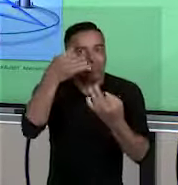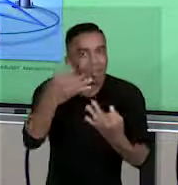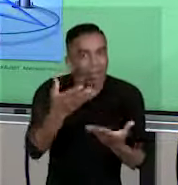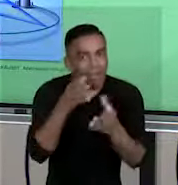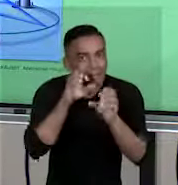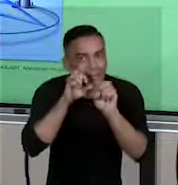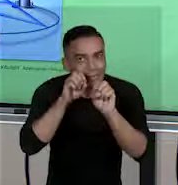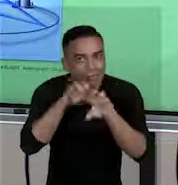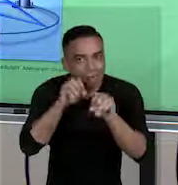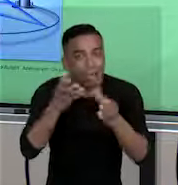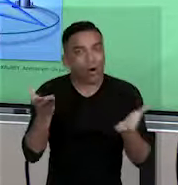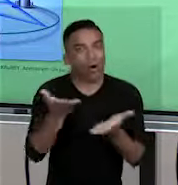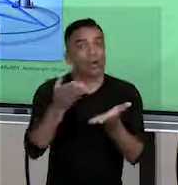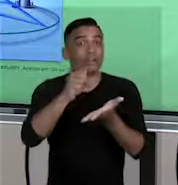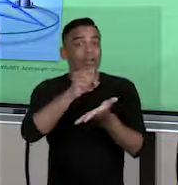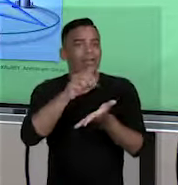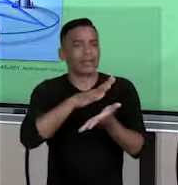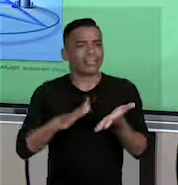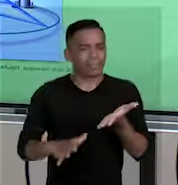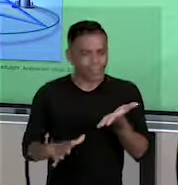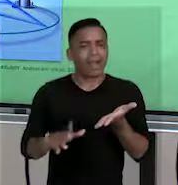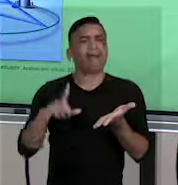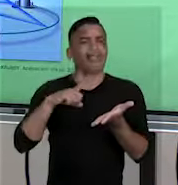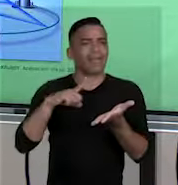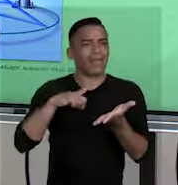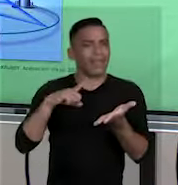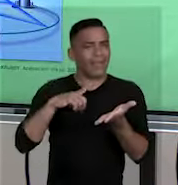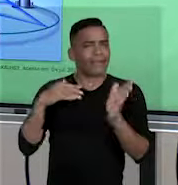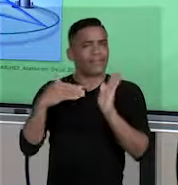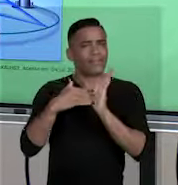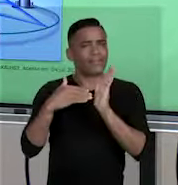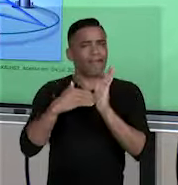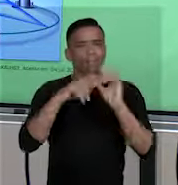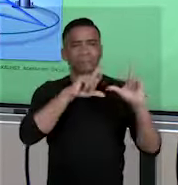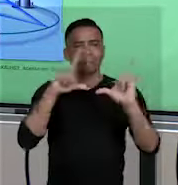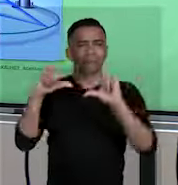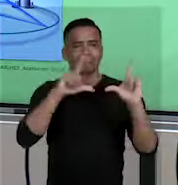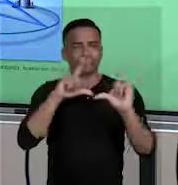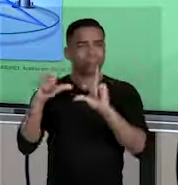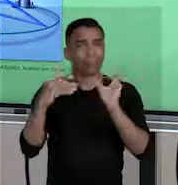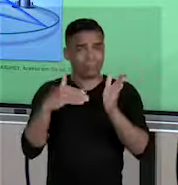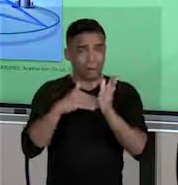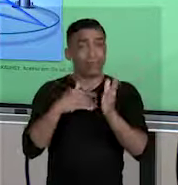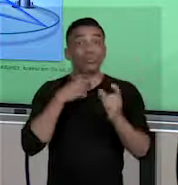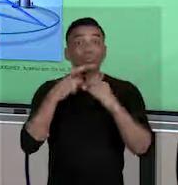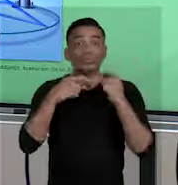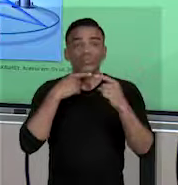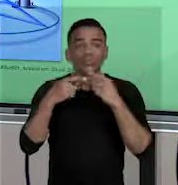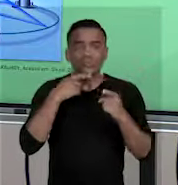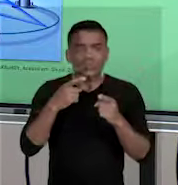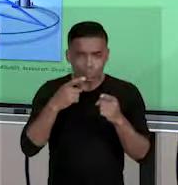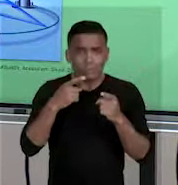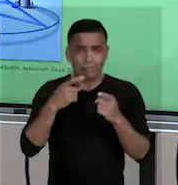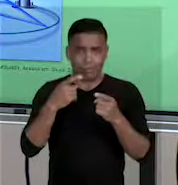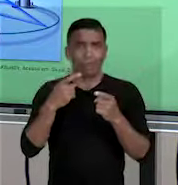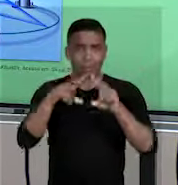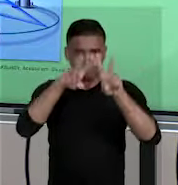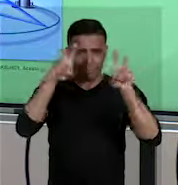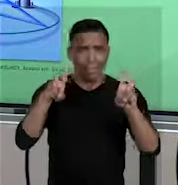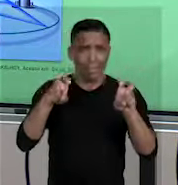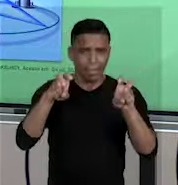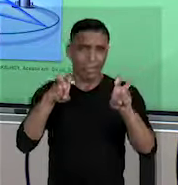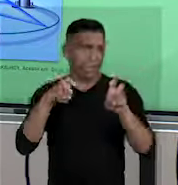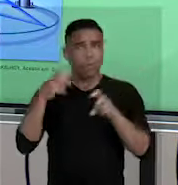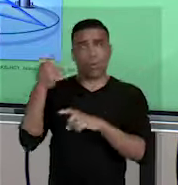algumas atividades e referências da nossa aula no final dos slides. Se ficou alguma dúvida com relação a essa